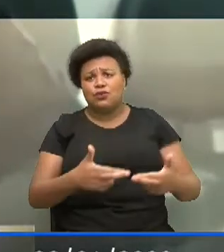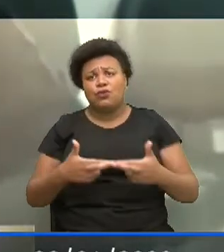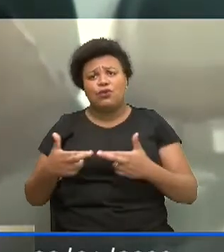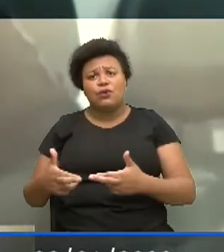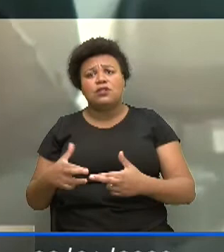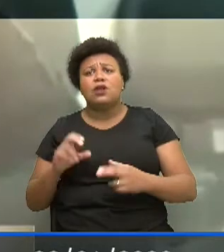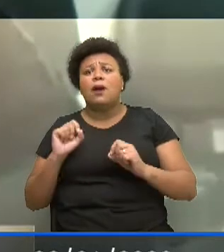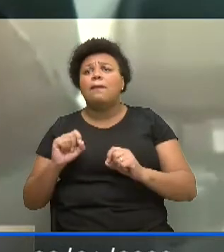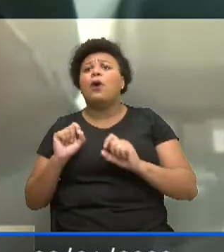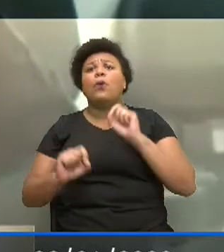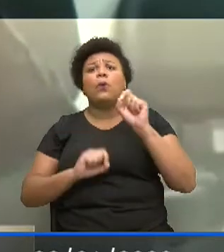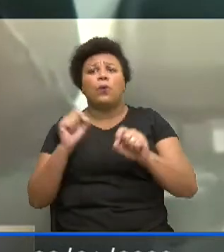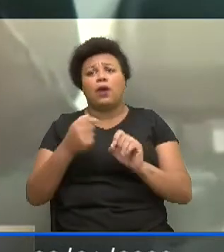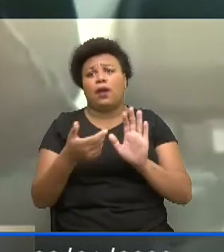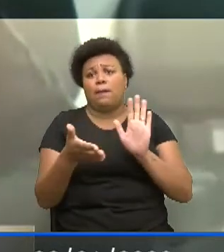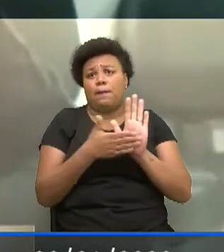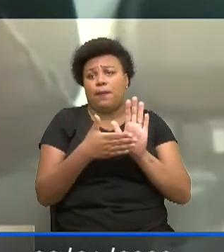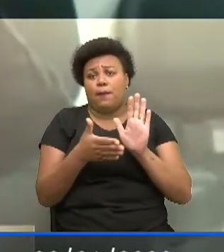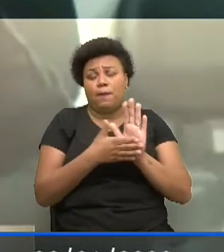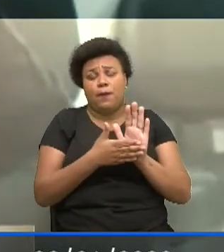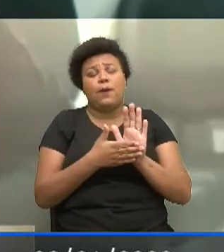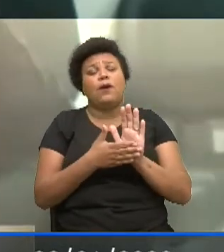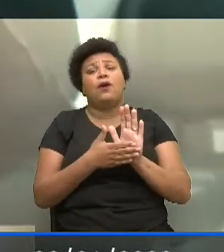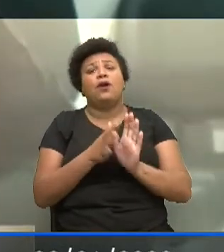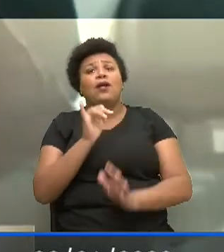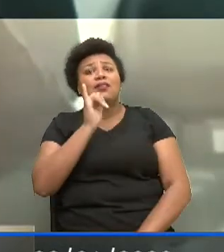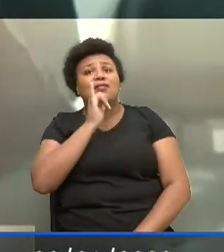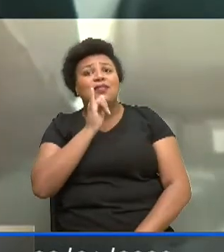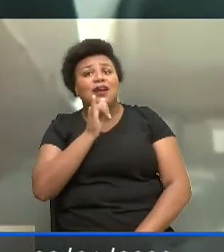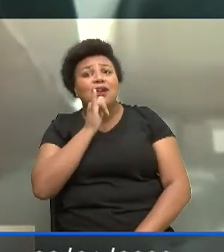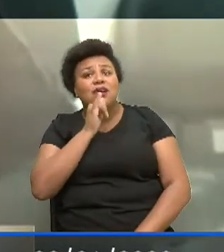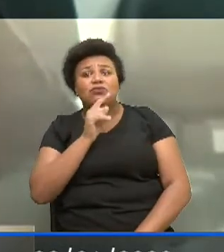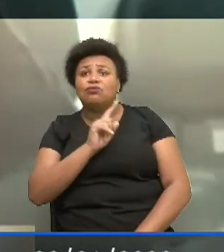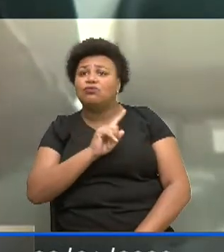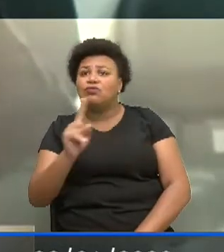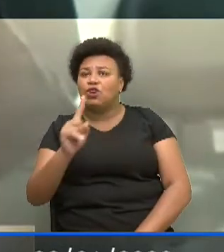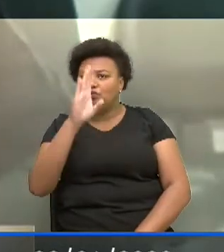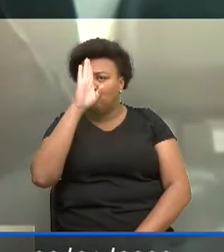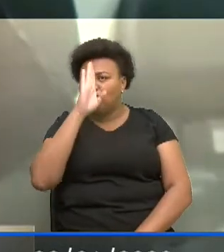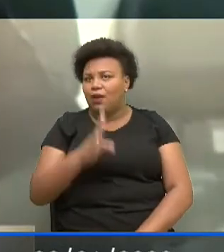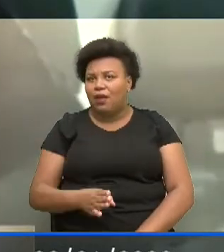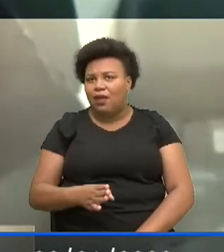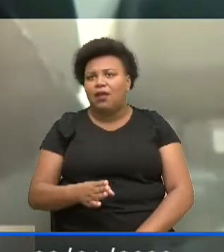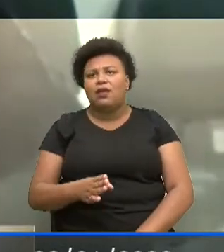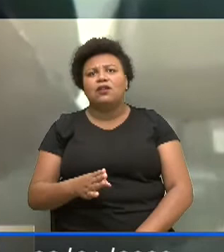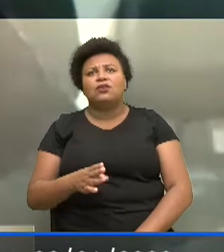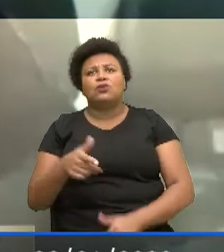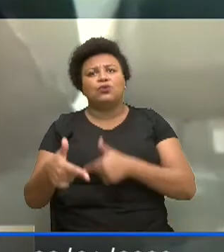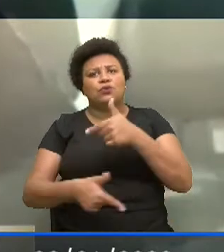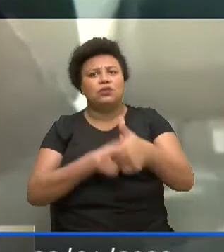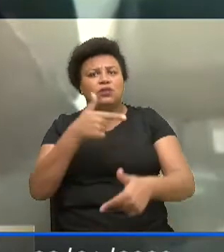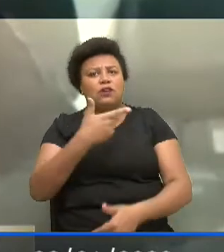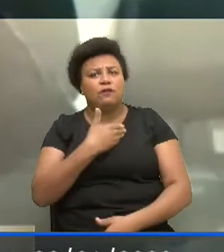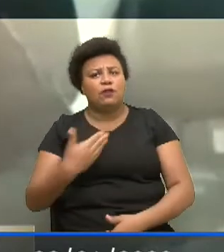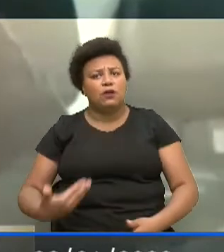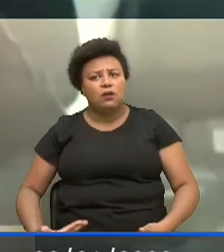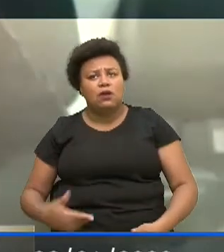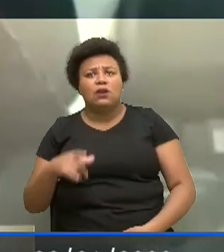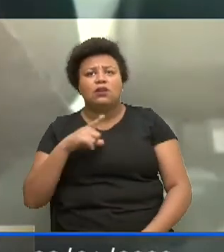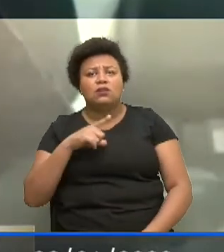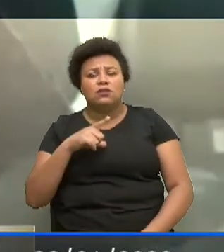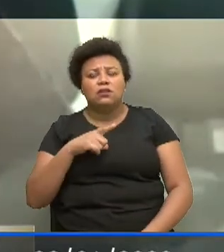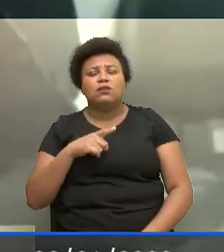para propor uma testagem, não diretamente do serviço público, né, através do SUS,